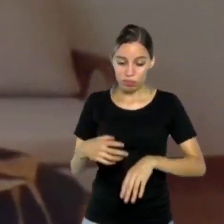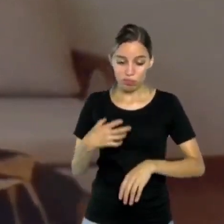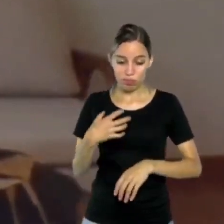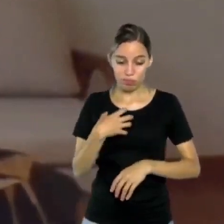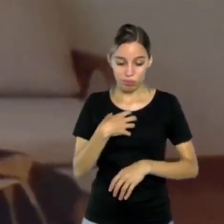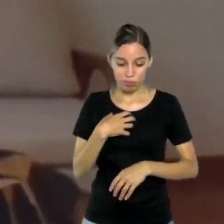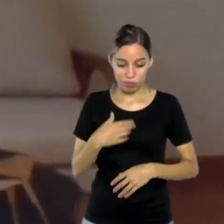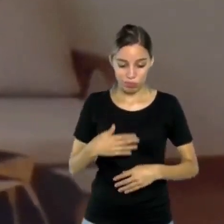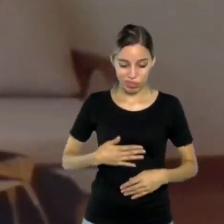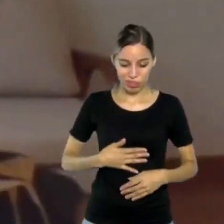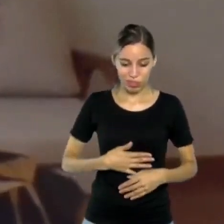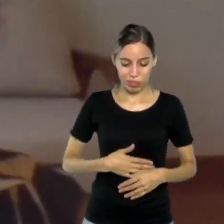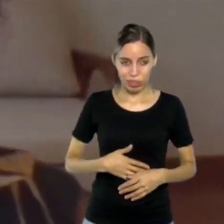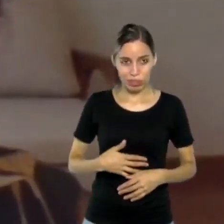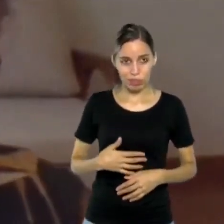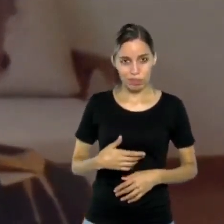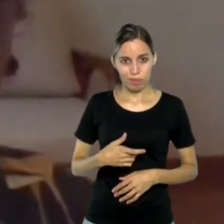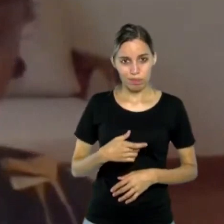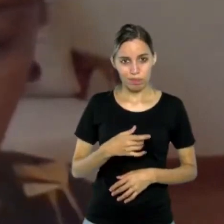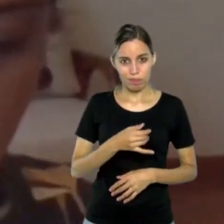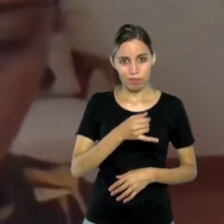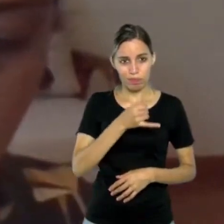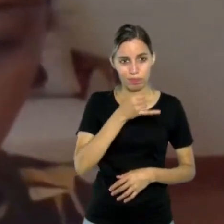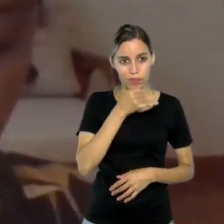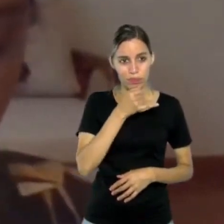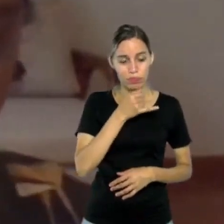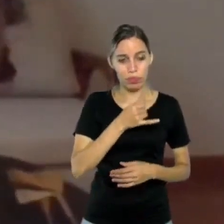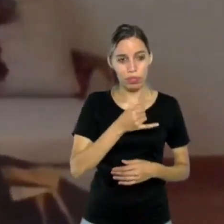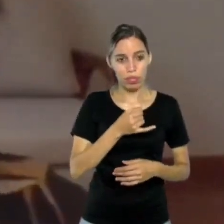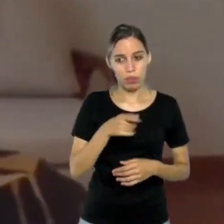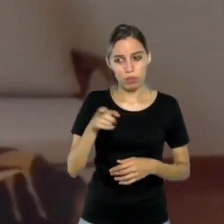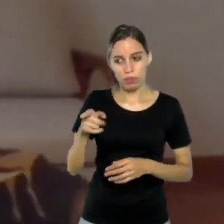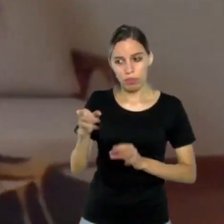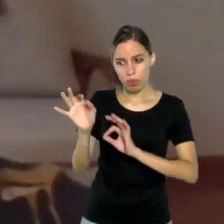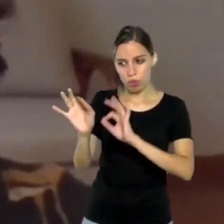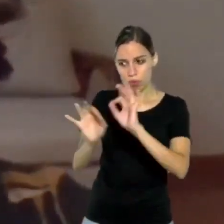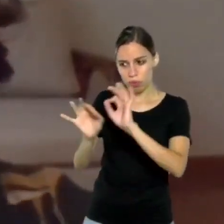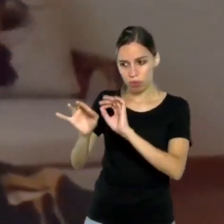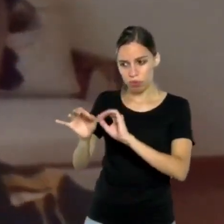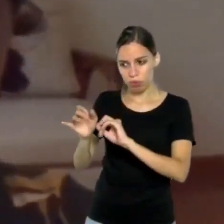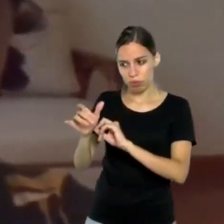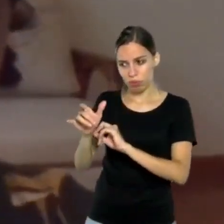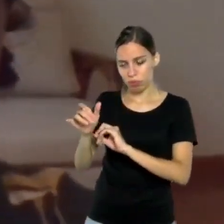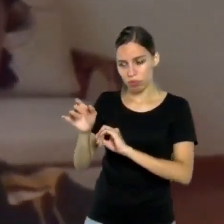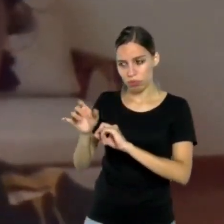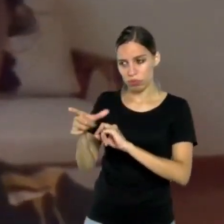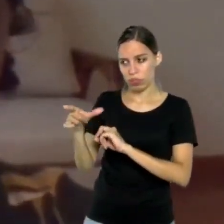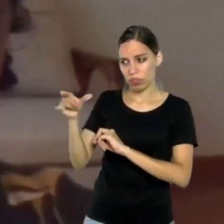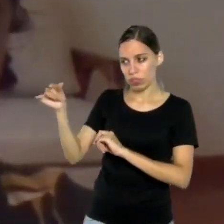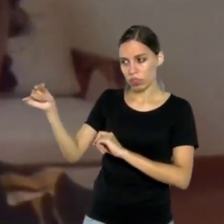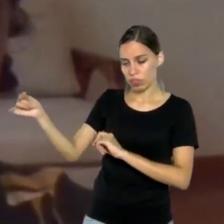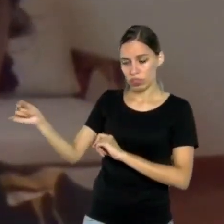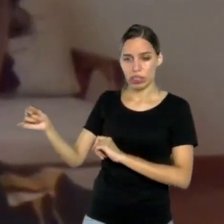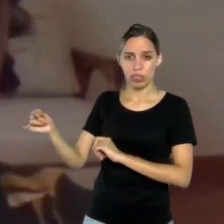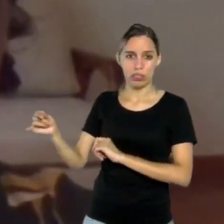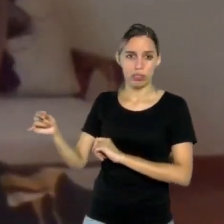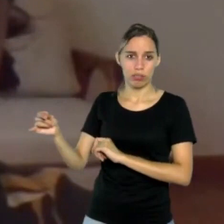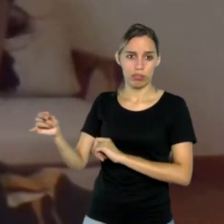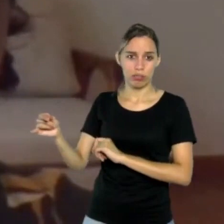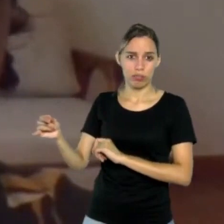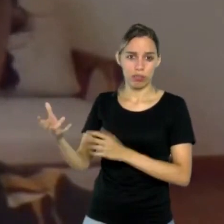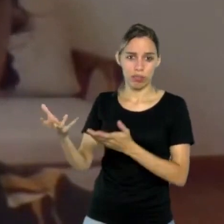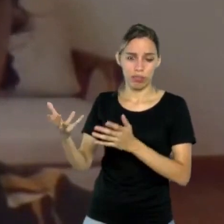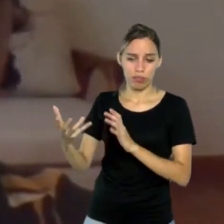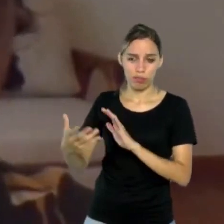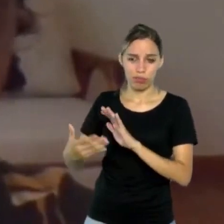coisa, diante de uma boca costurada. Você preparava a extração dos dias. Extraímos de nós mesmos um tipo de amor que não